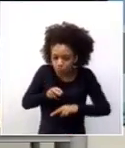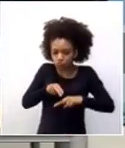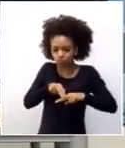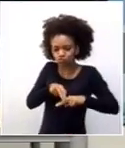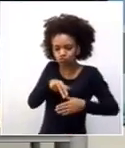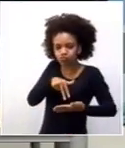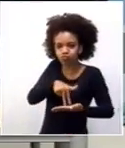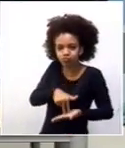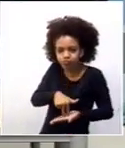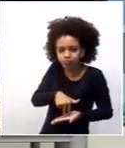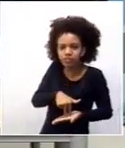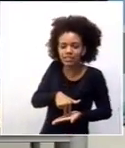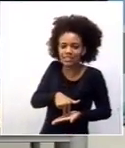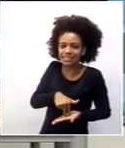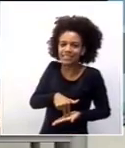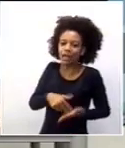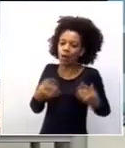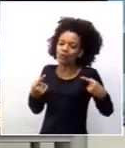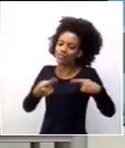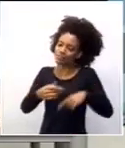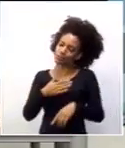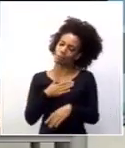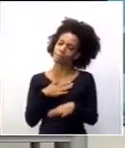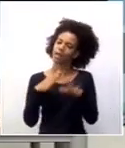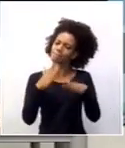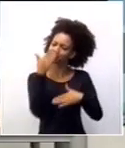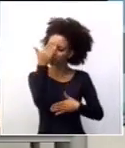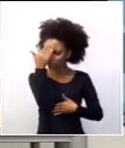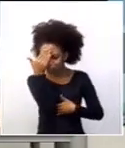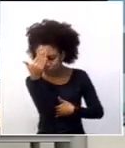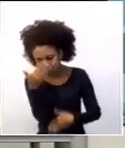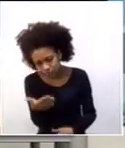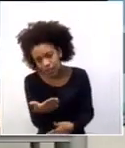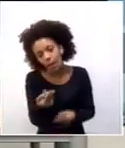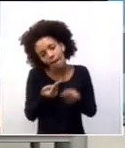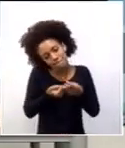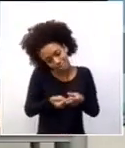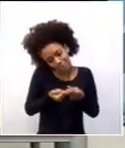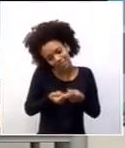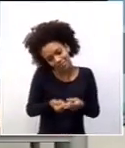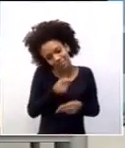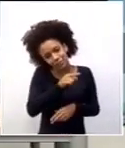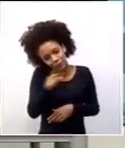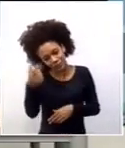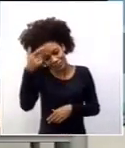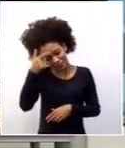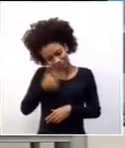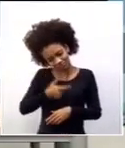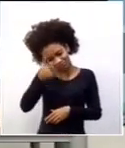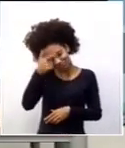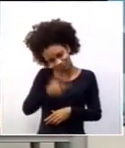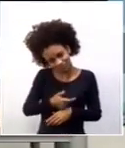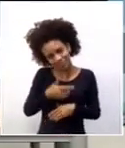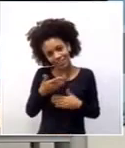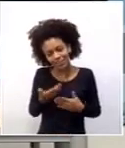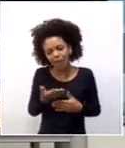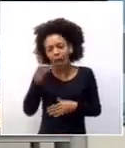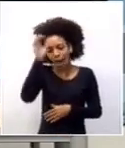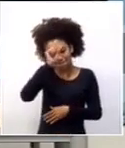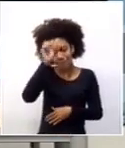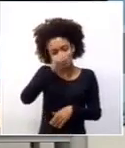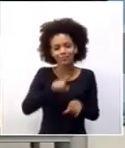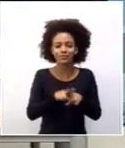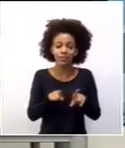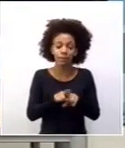novo desafio, e eu queria agradecer muito e pedir um pouco de paciência de vocês com a minha pessoa, que eu estou aprendendo